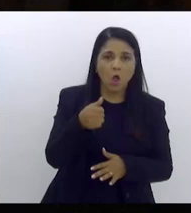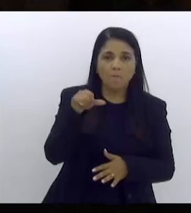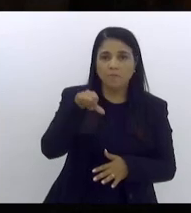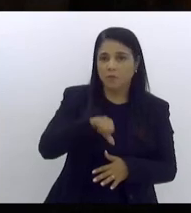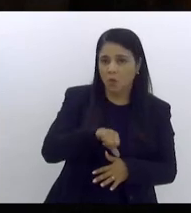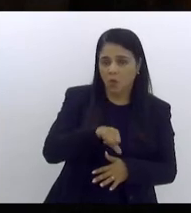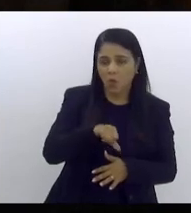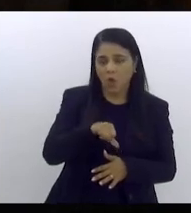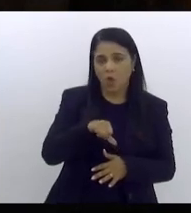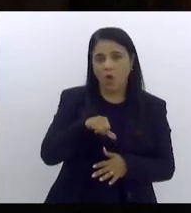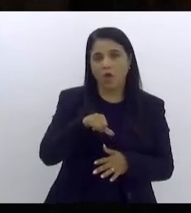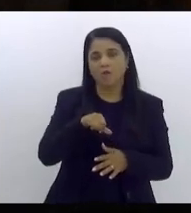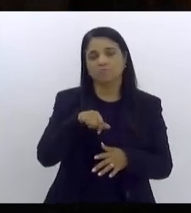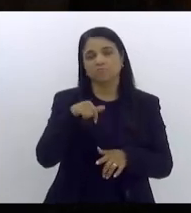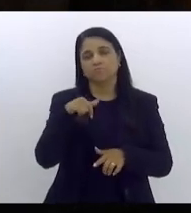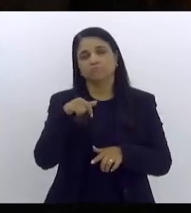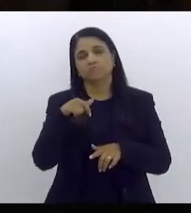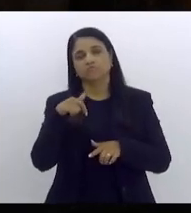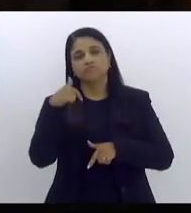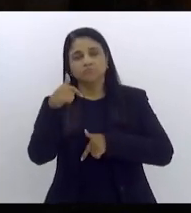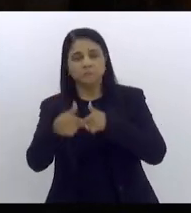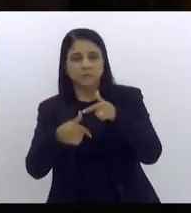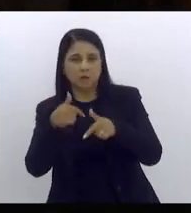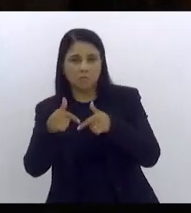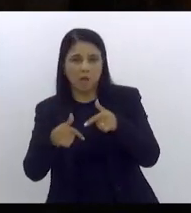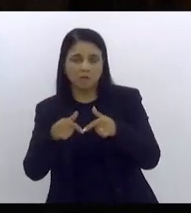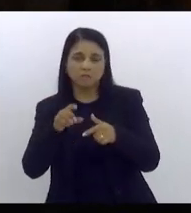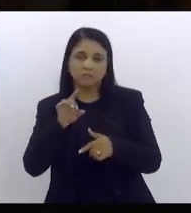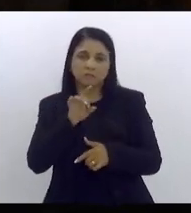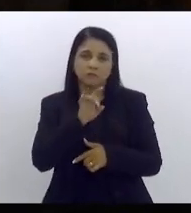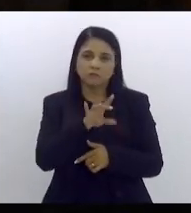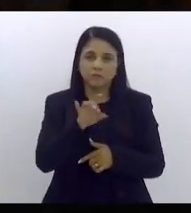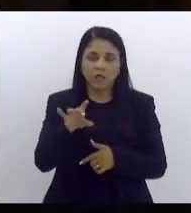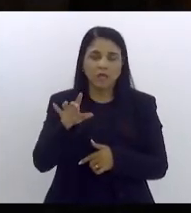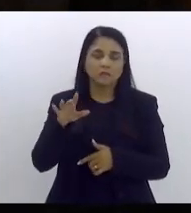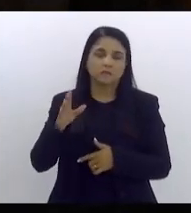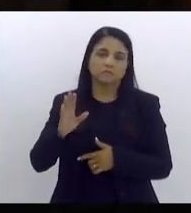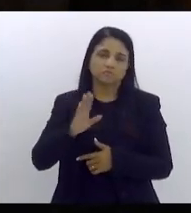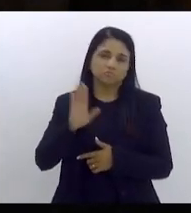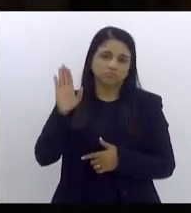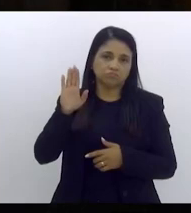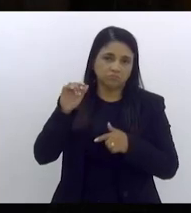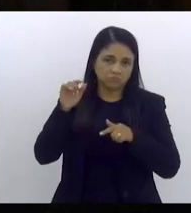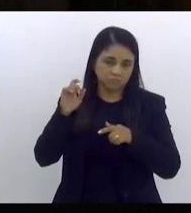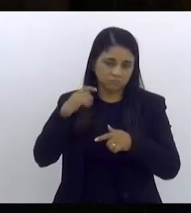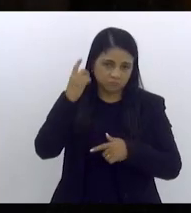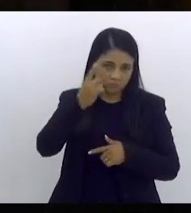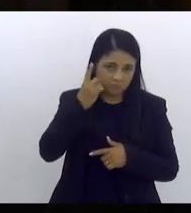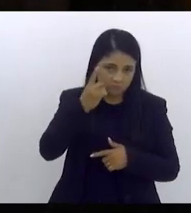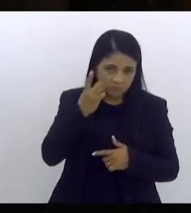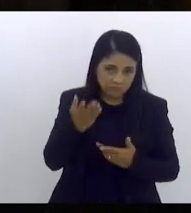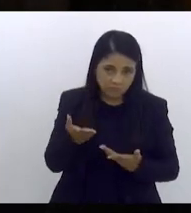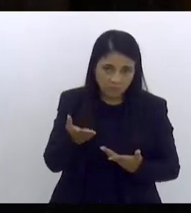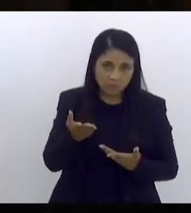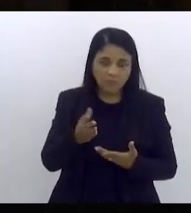cada mandato. Cada um tem a sensibilidade de exercitá-lo da melhor